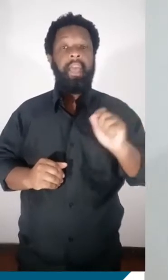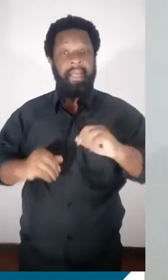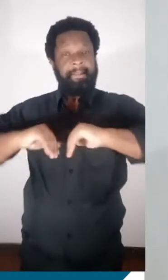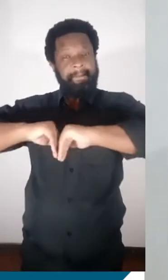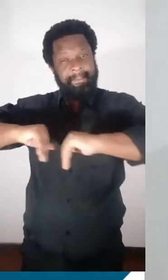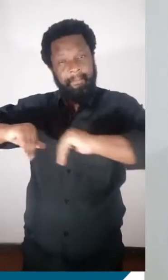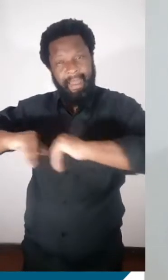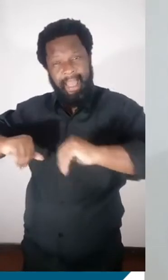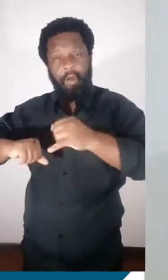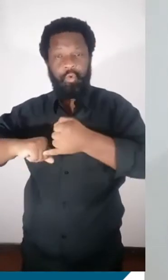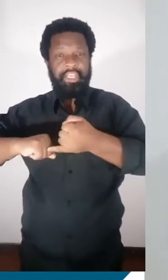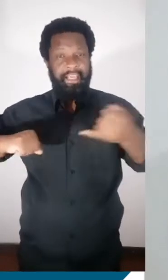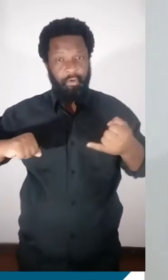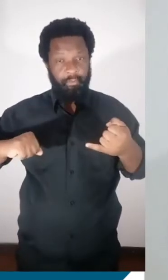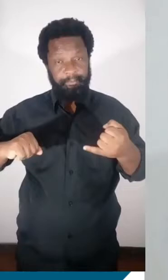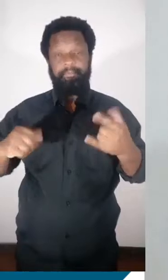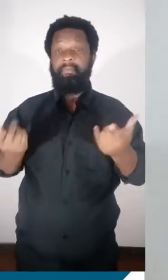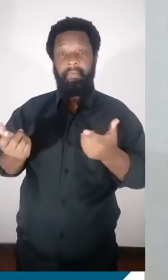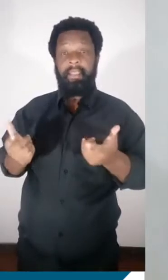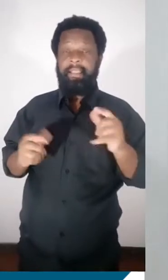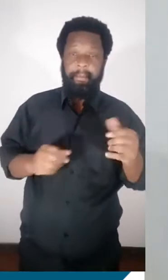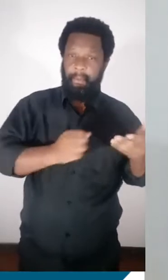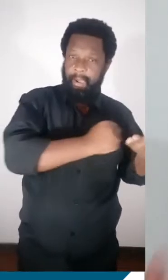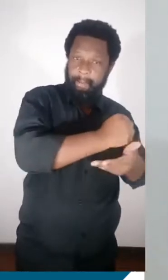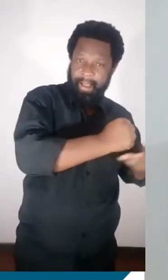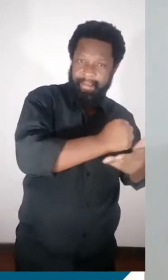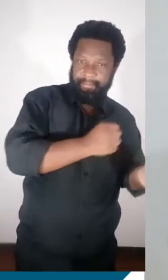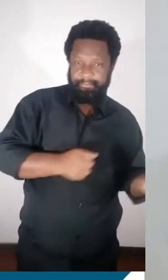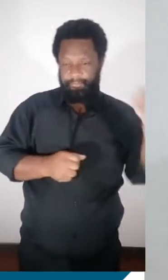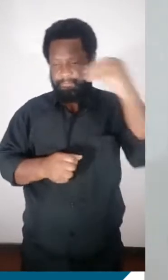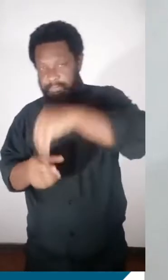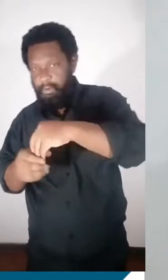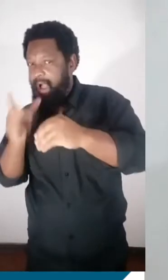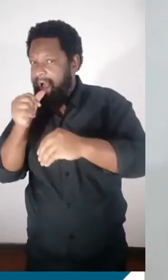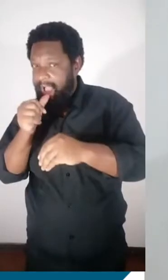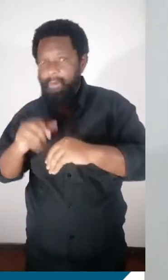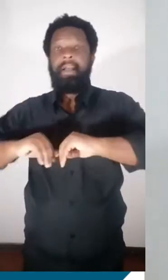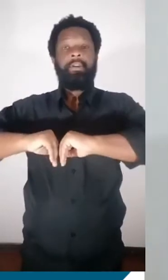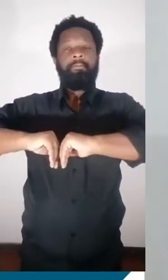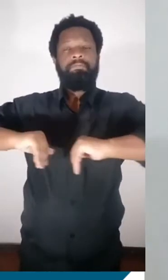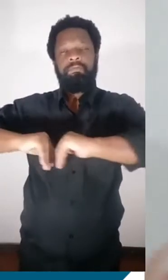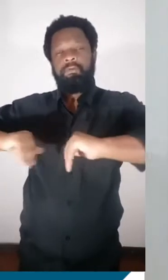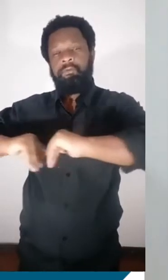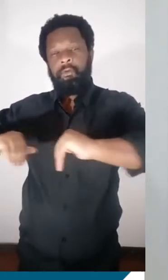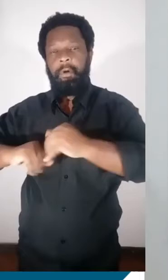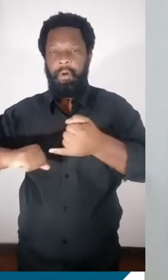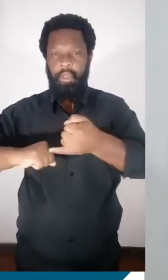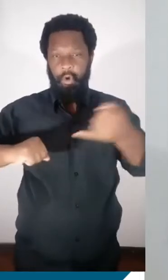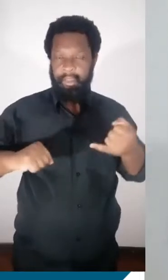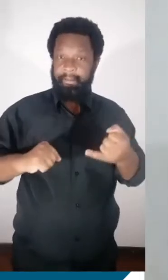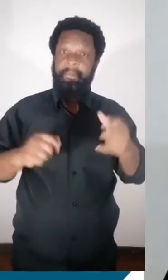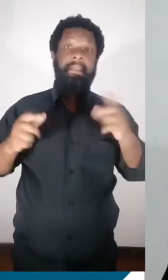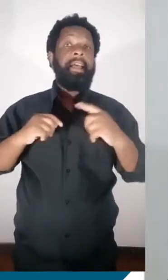Separação, dissociar é separar. Separação dos íons. Então, nós colocamos a base em água e ela sofre esse processo de